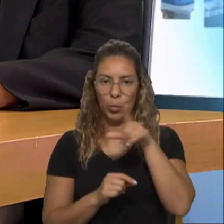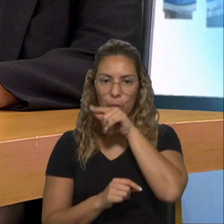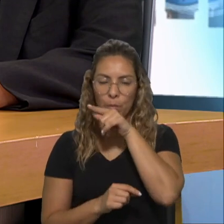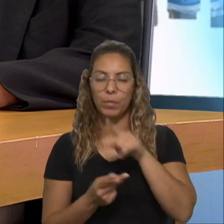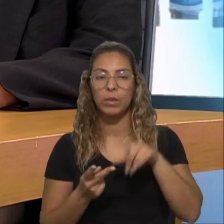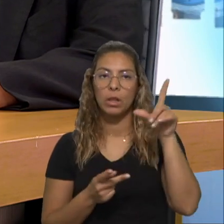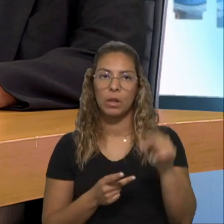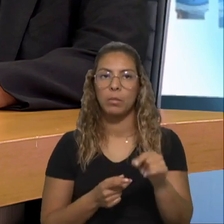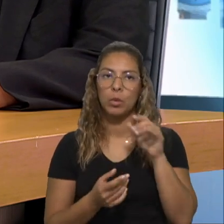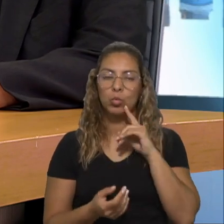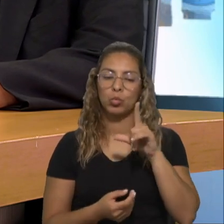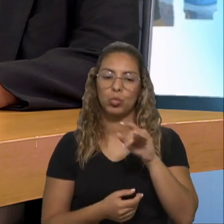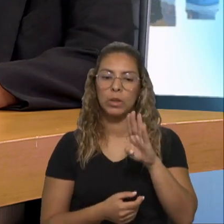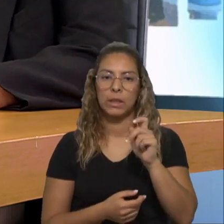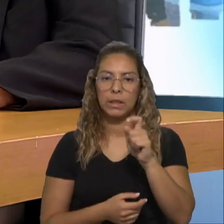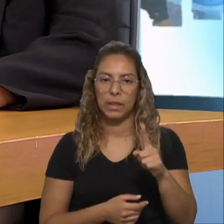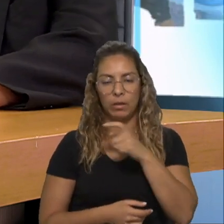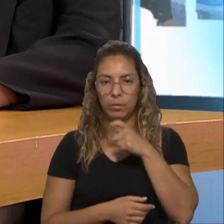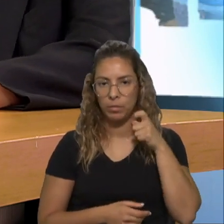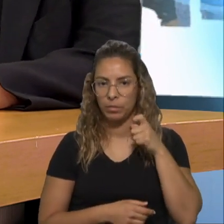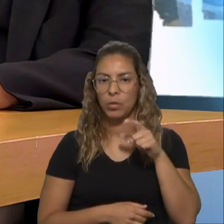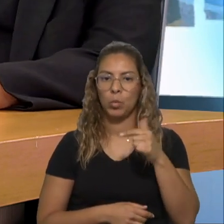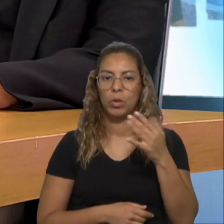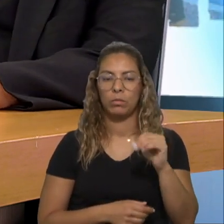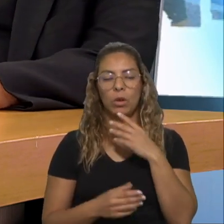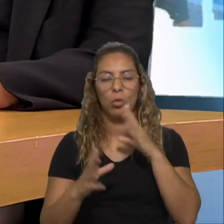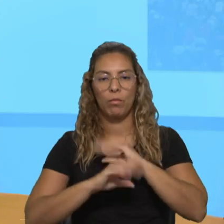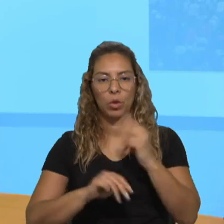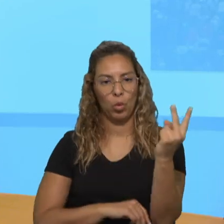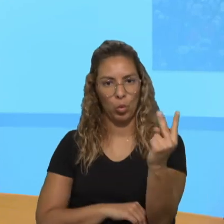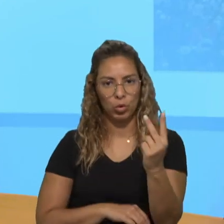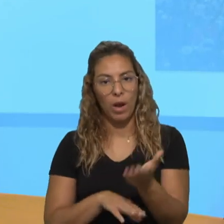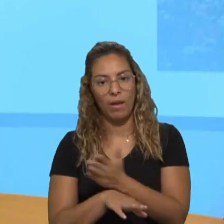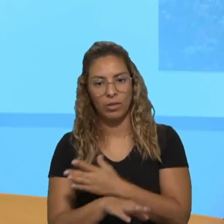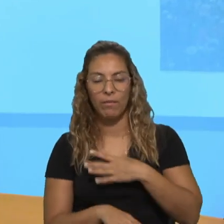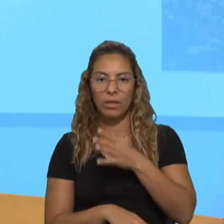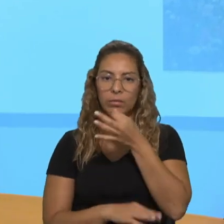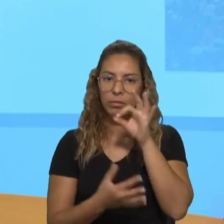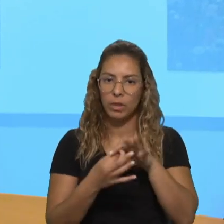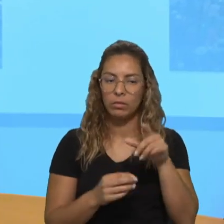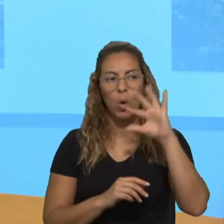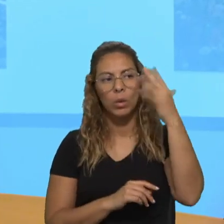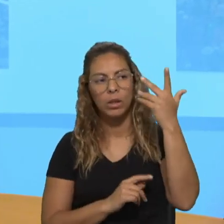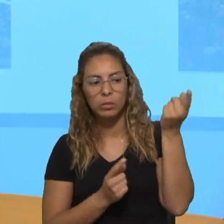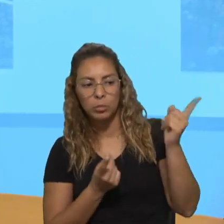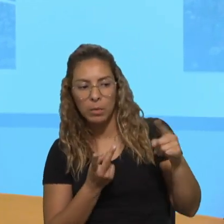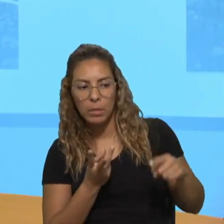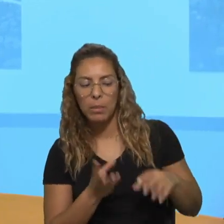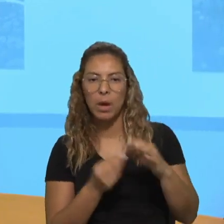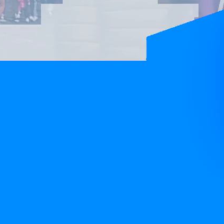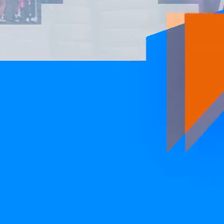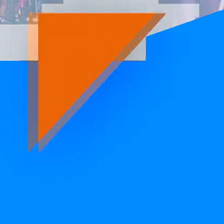Luís da Costa, com quem vamos conversar neste programa Eclésia. Antes, convido a olhar para alguns acontecimentos da atualidade